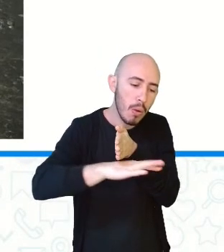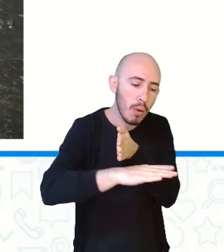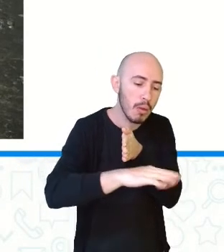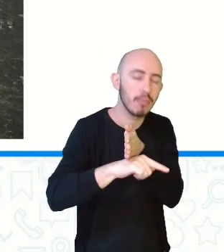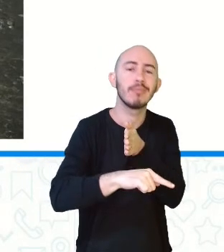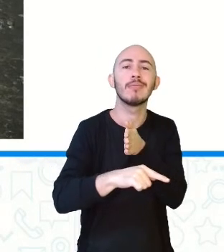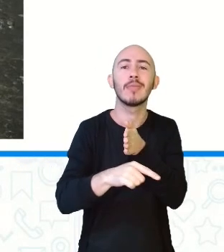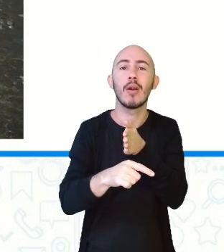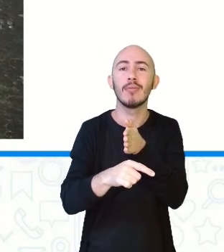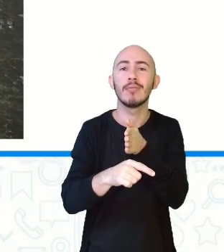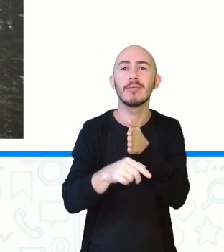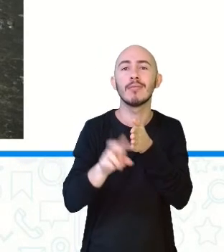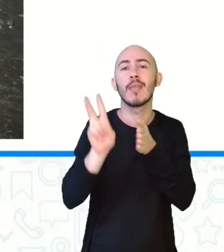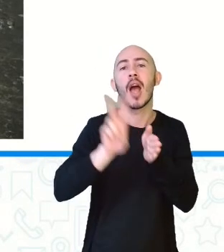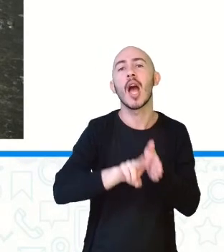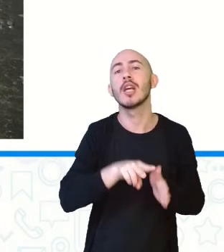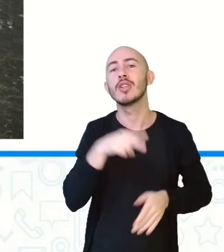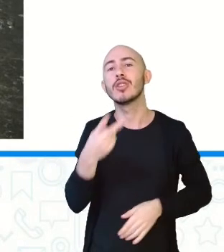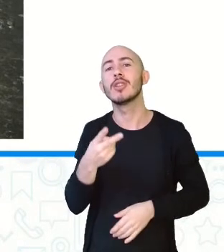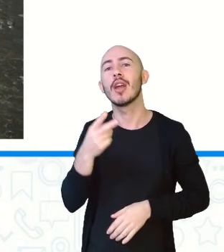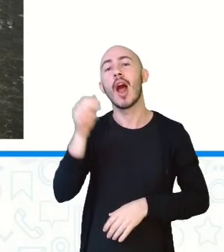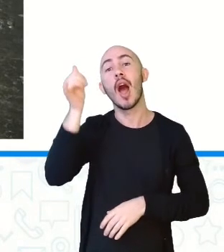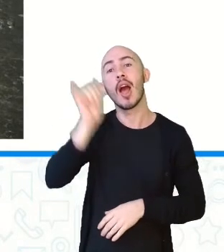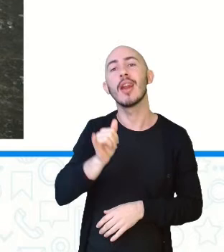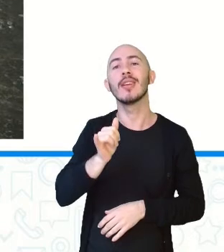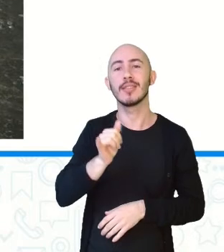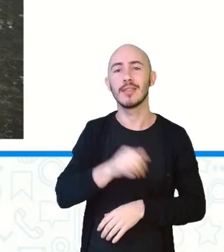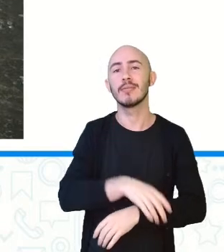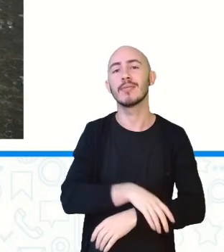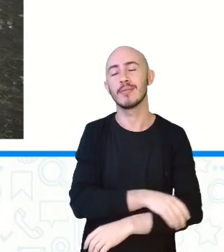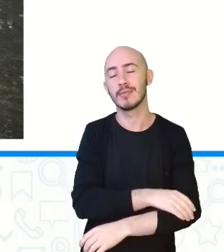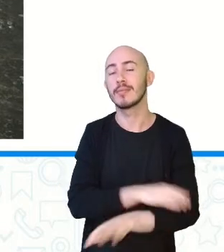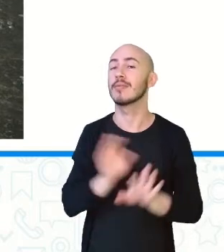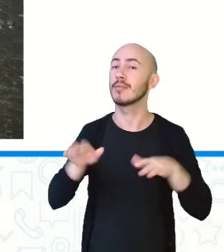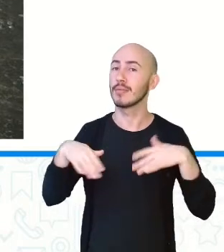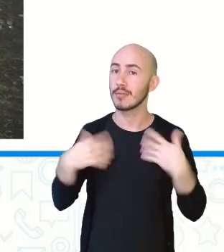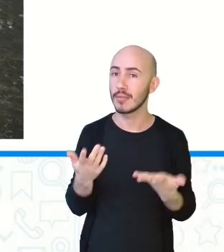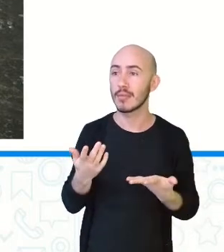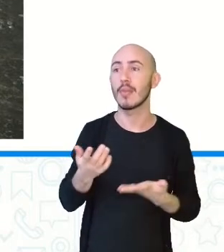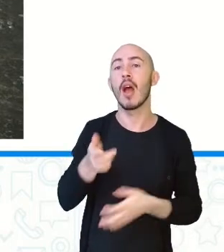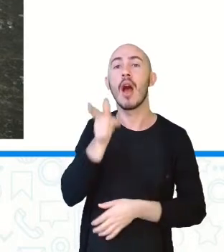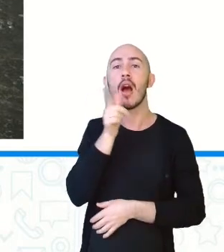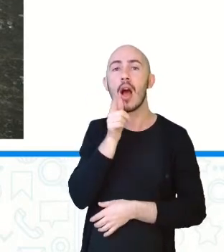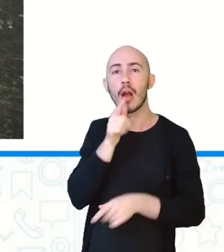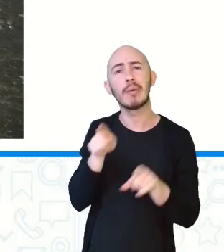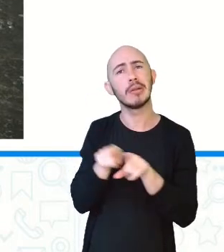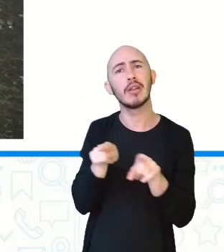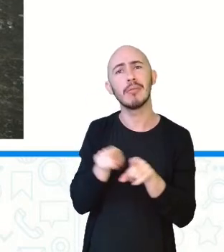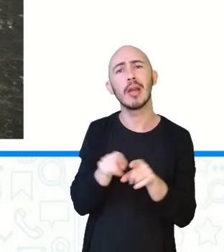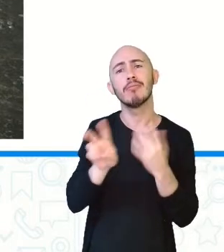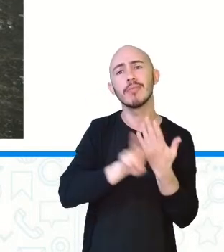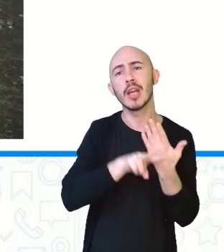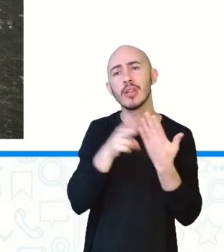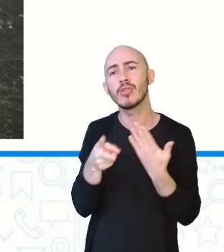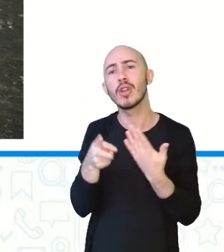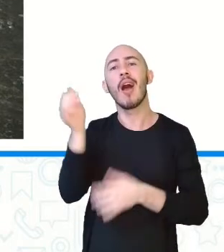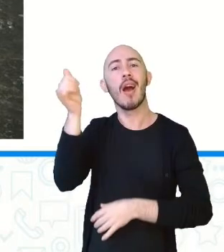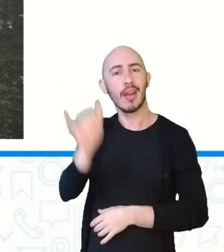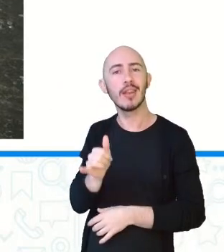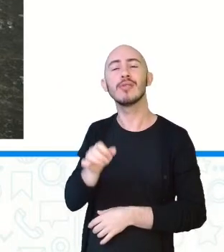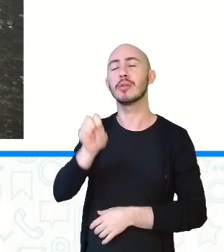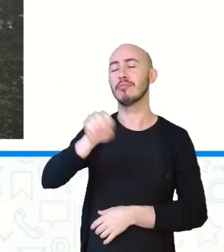esquecido. Então, lembra que a água também é importante para a geração de energia. Se não